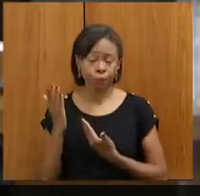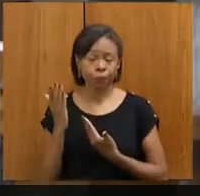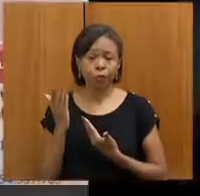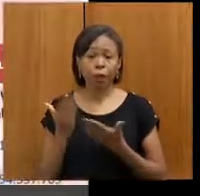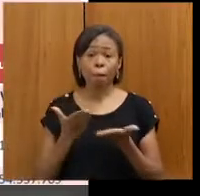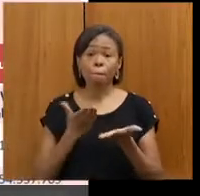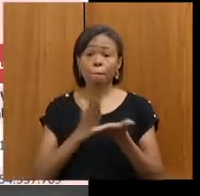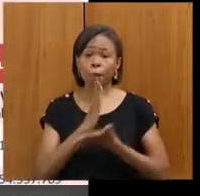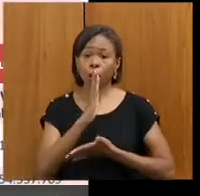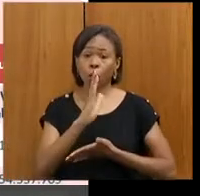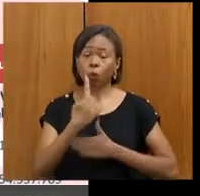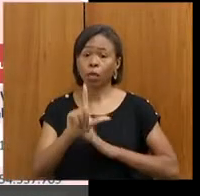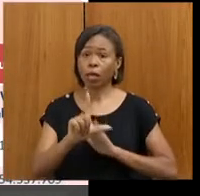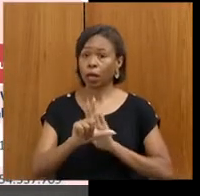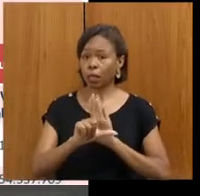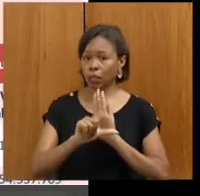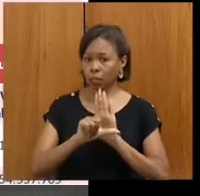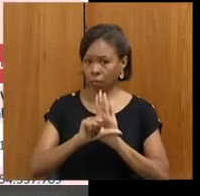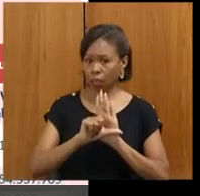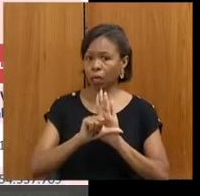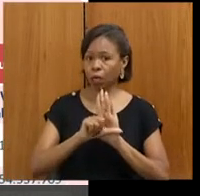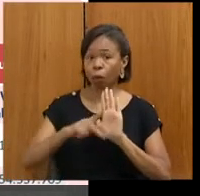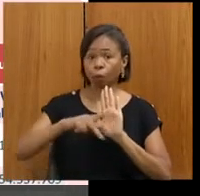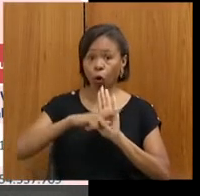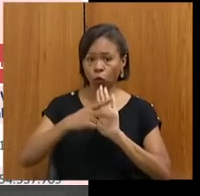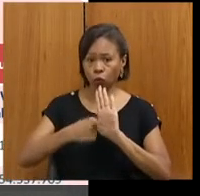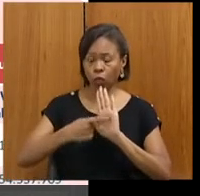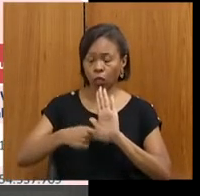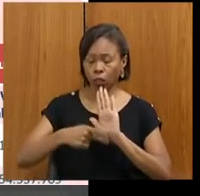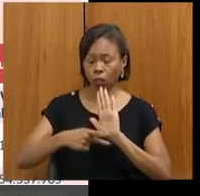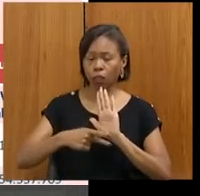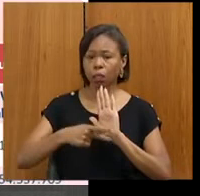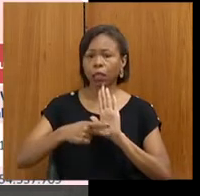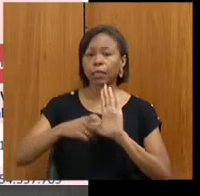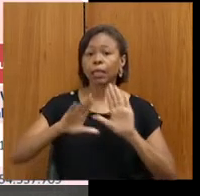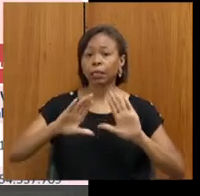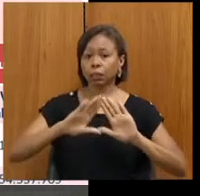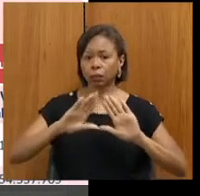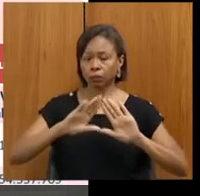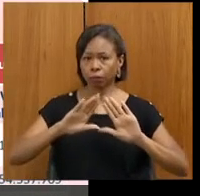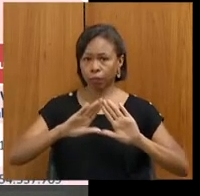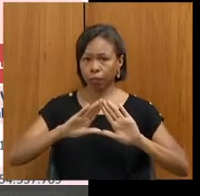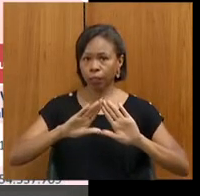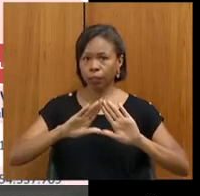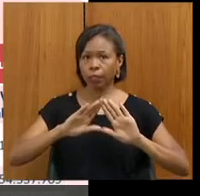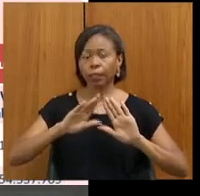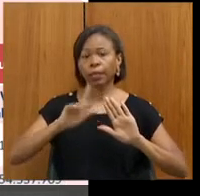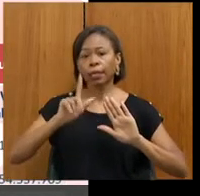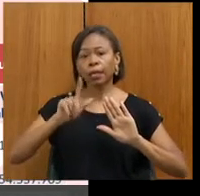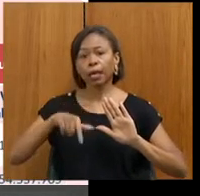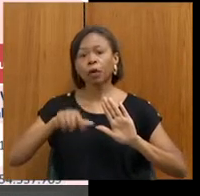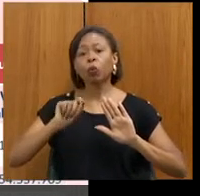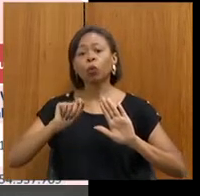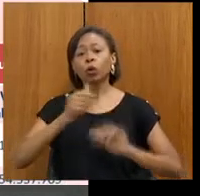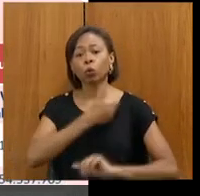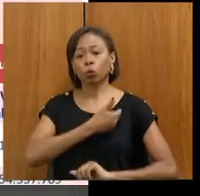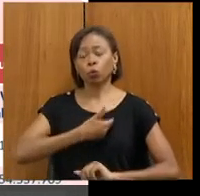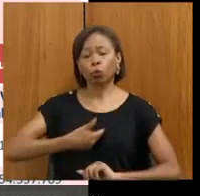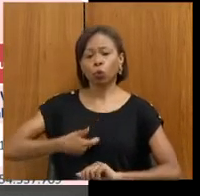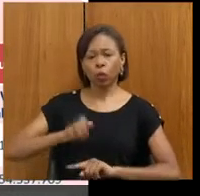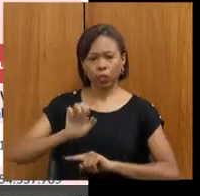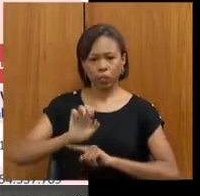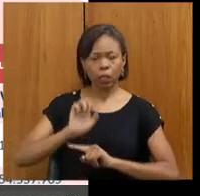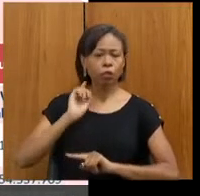da Lei aqui da Lei proposta pela Assembleia Legislativa do refis mineiro em que o estado teve uma recadação